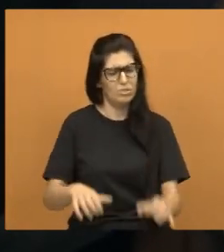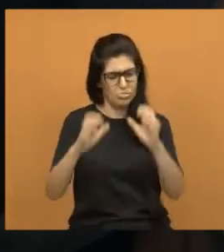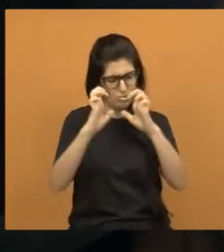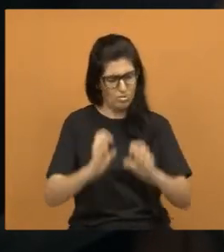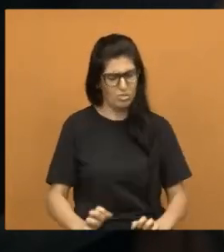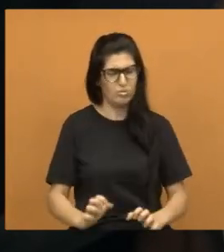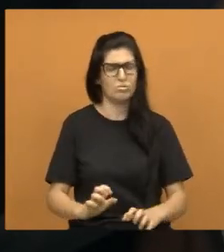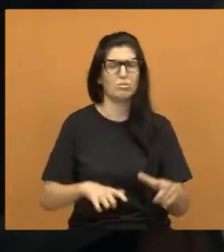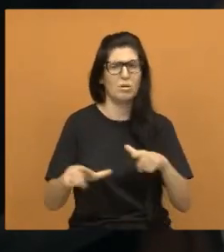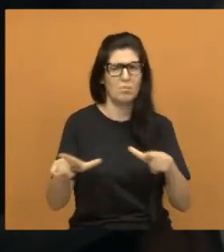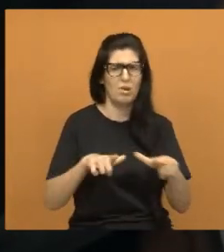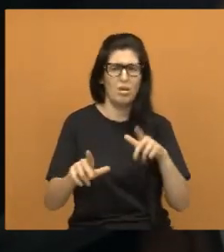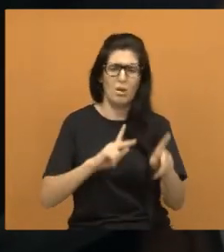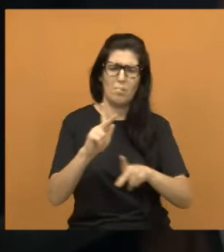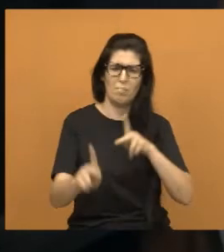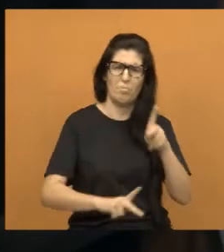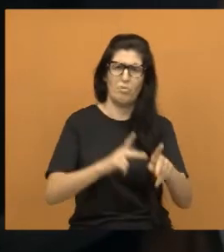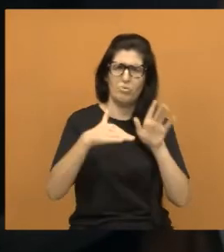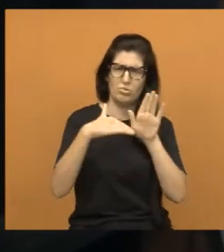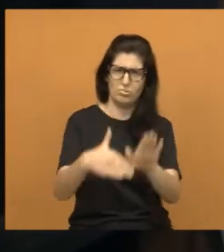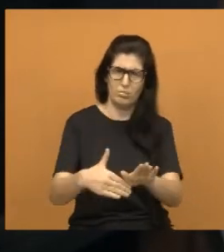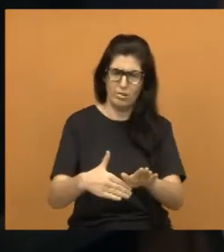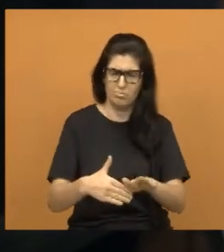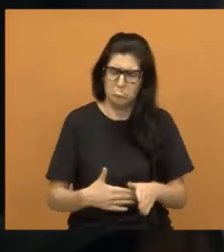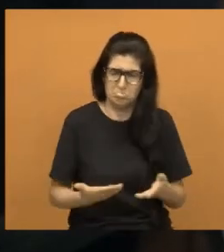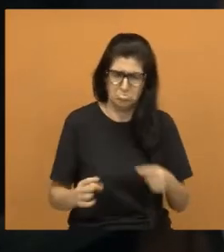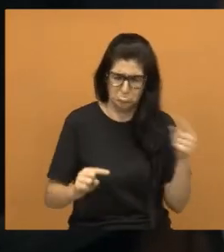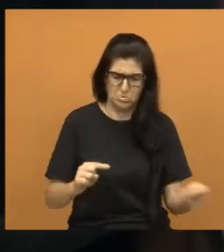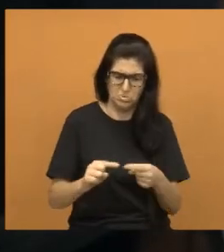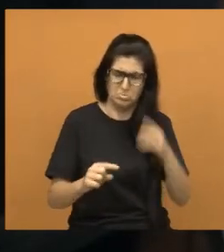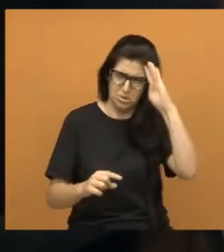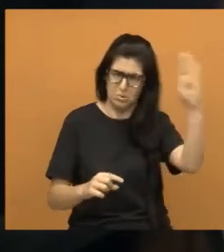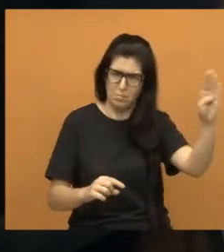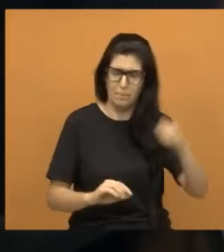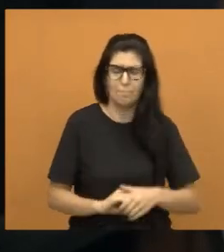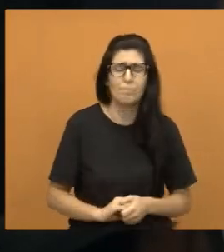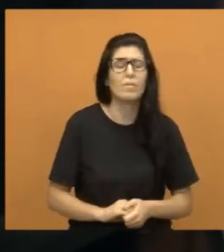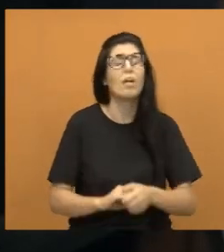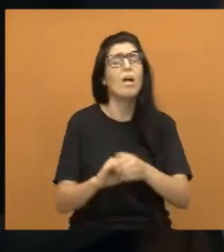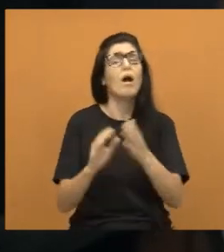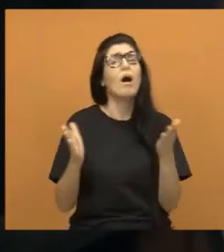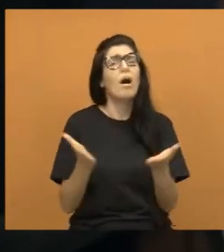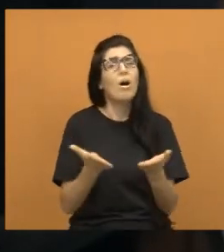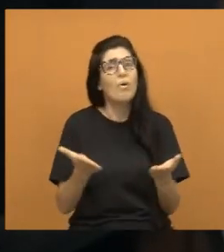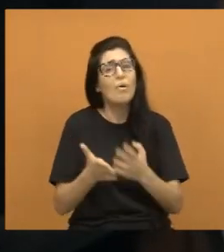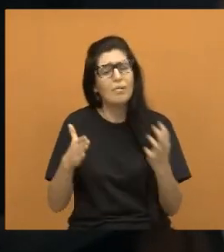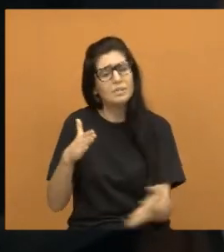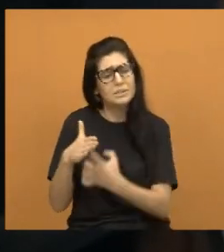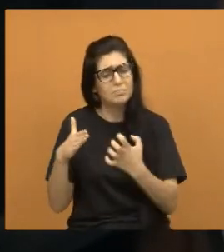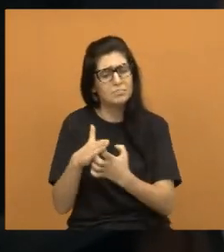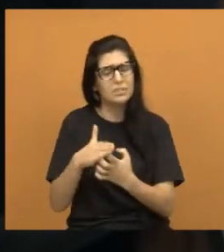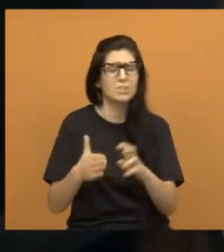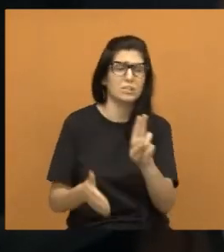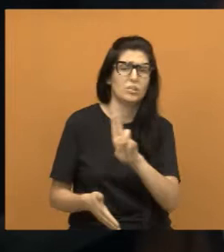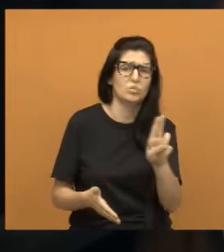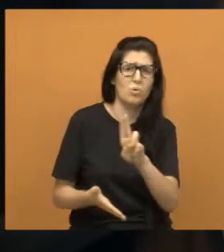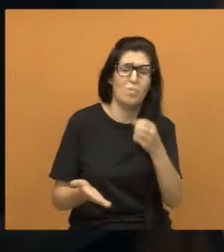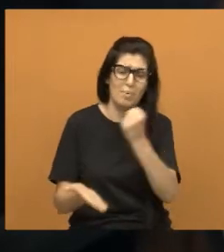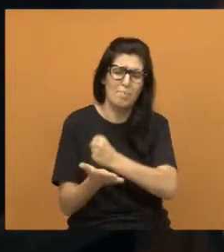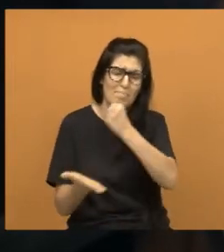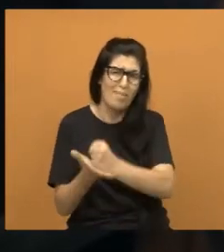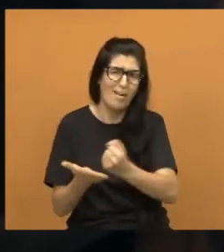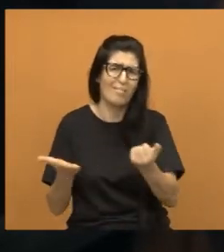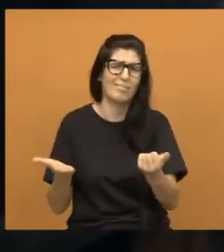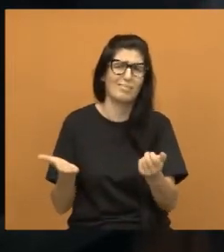pela população. Questão de a empresa ter seu nome vinculado, aí